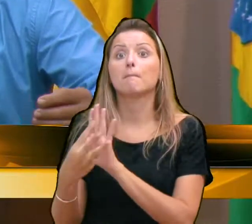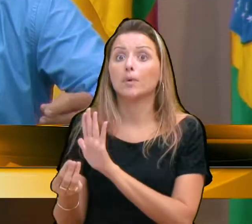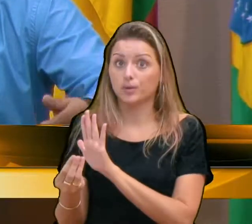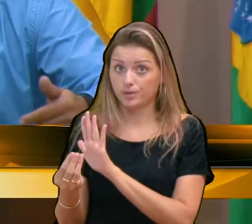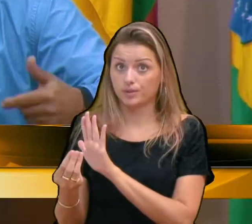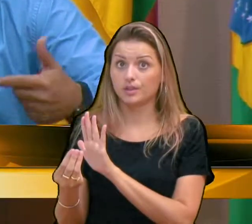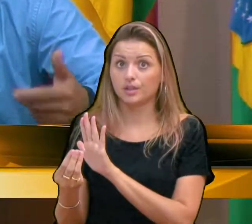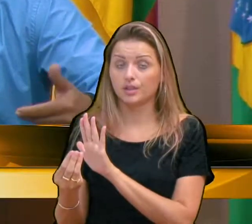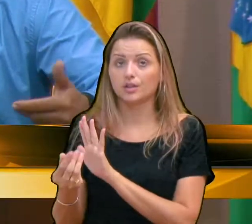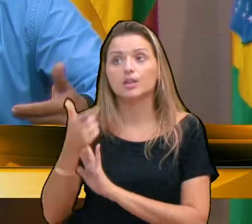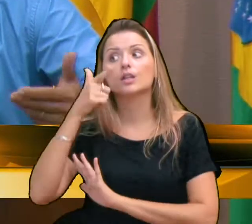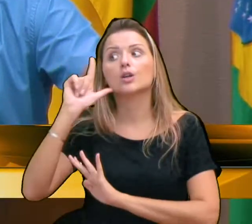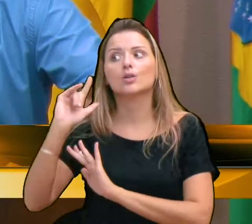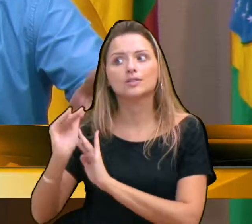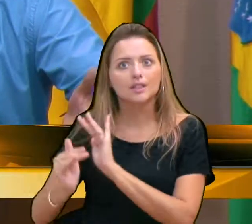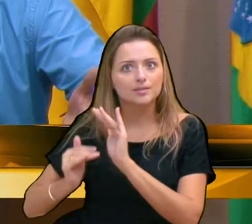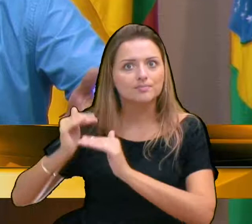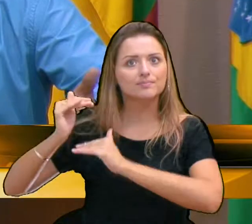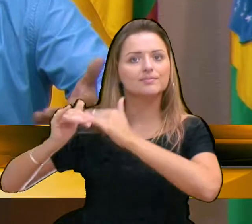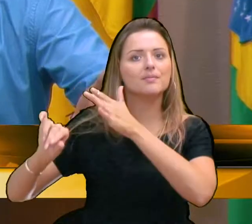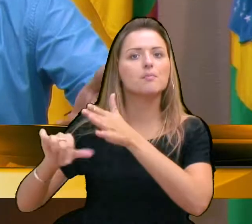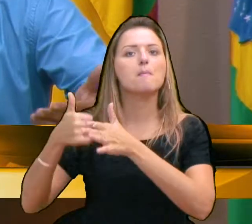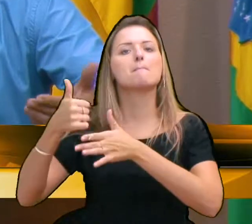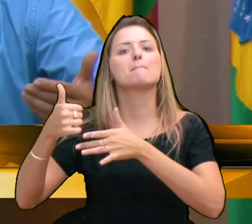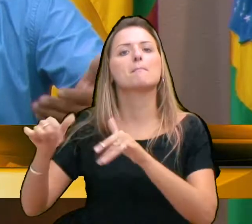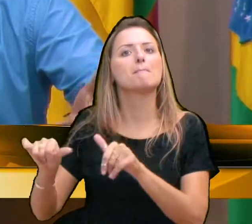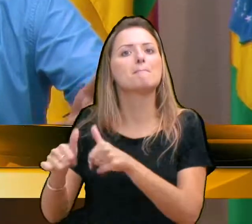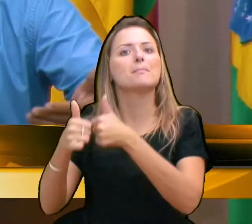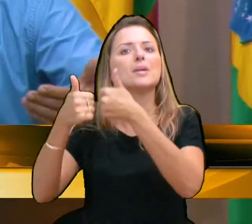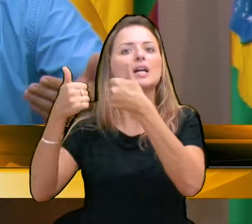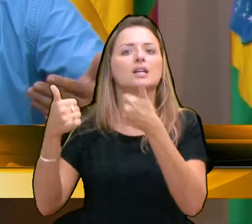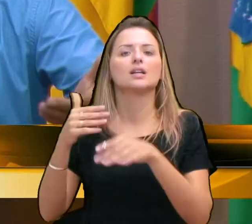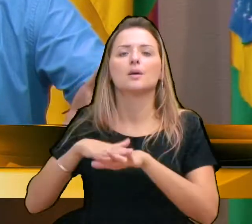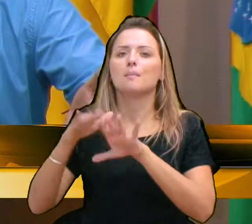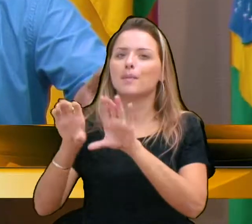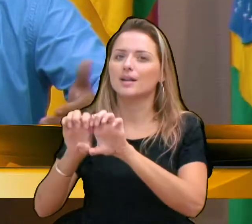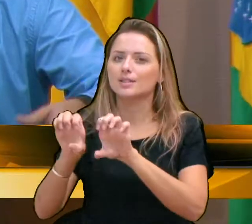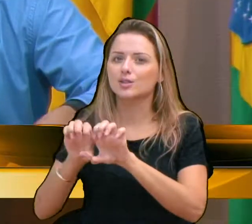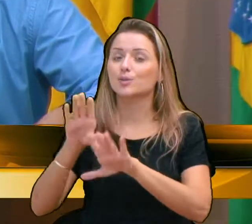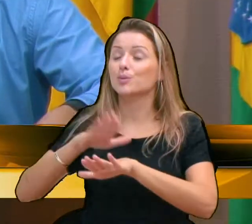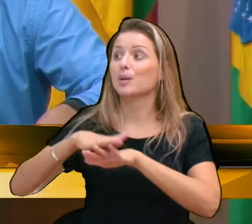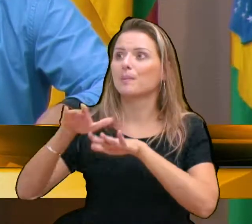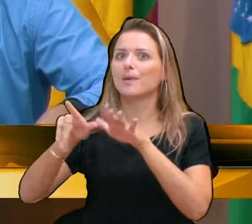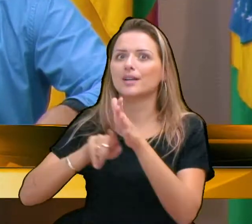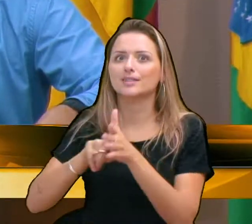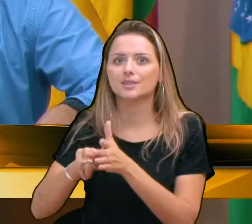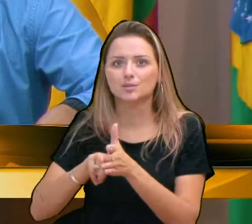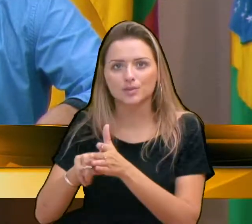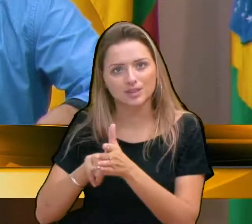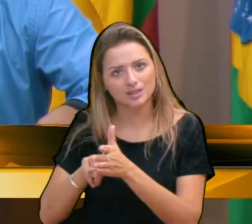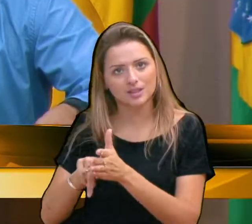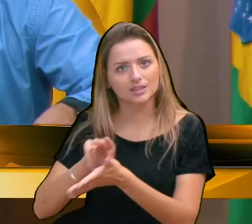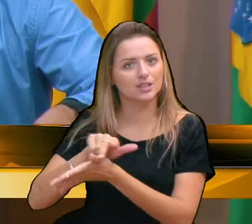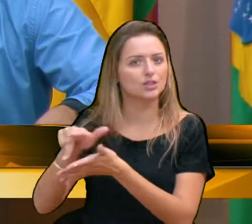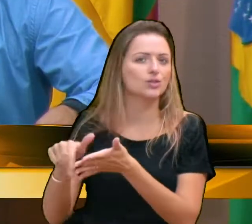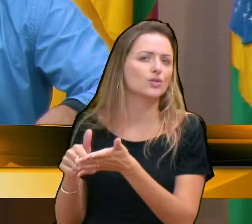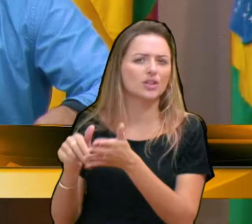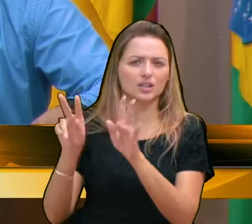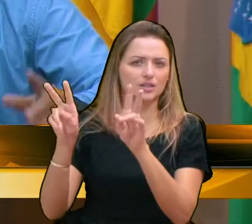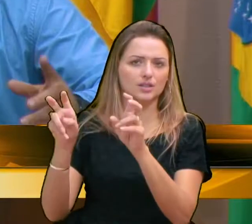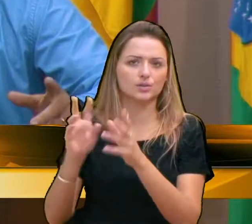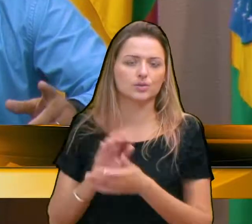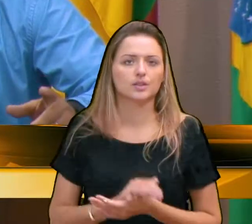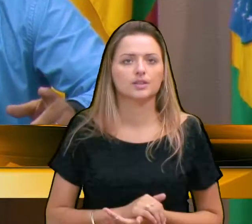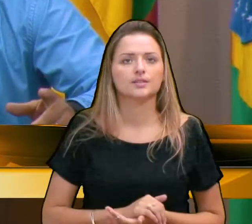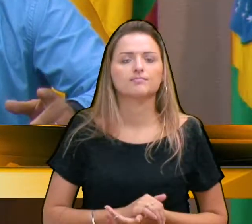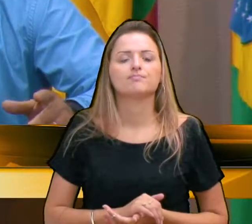possa melhorar ainda mais, mais estrutura, mais pesquisas, entre vários assuntos. E